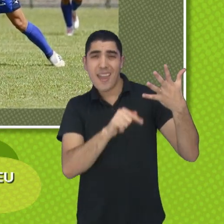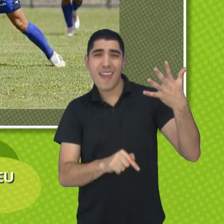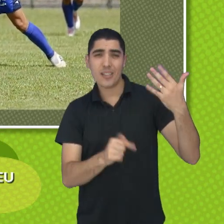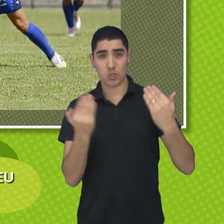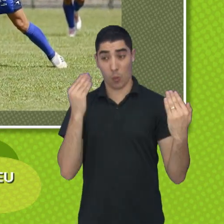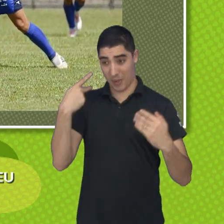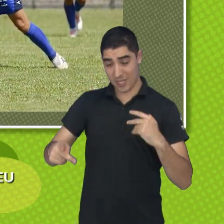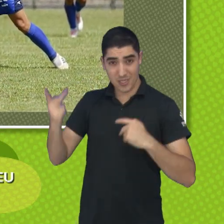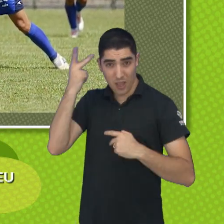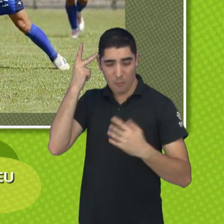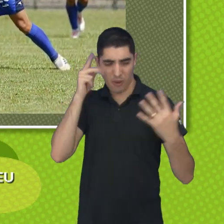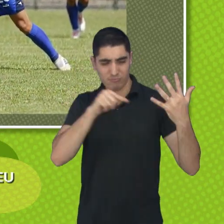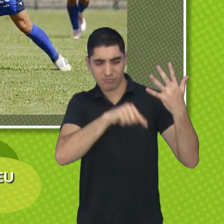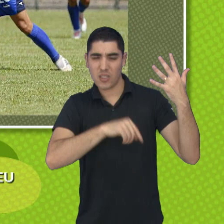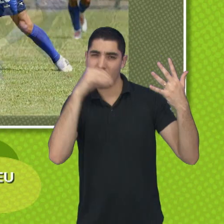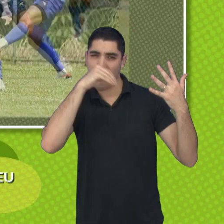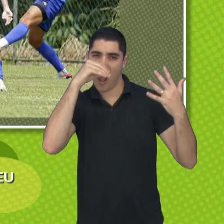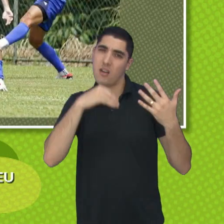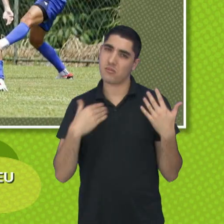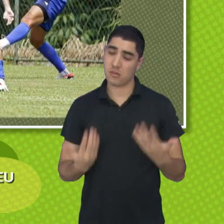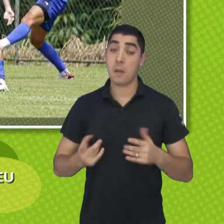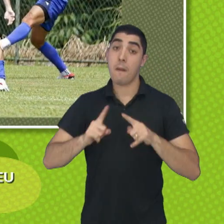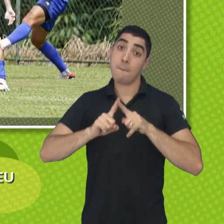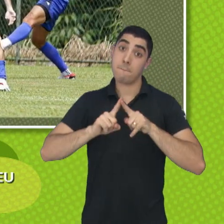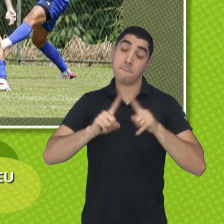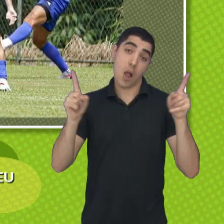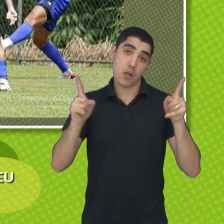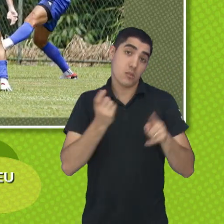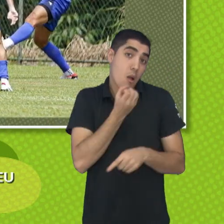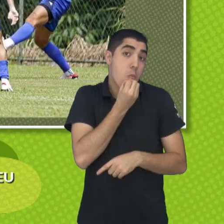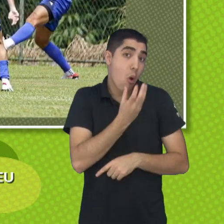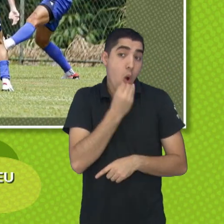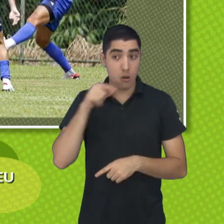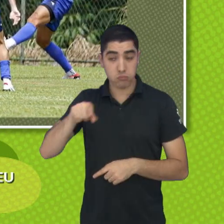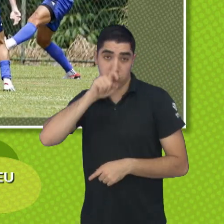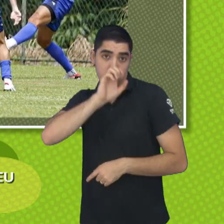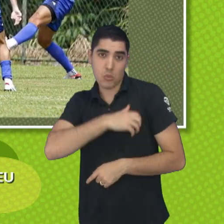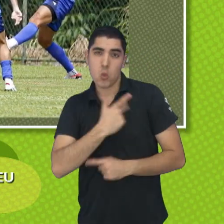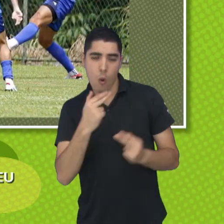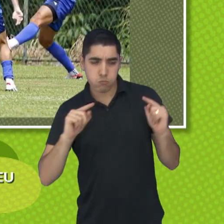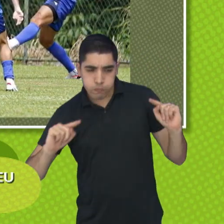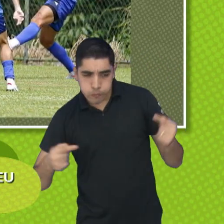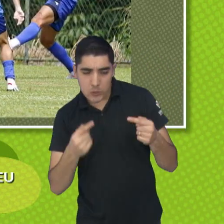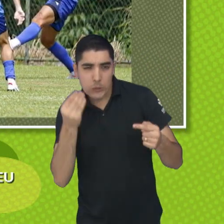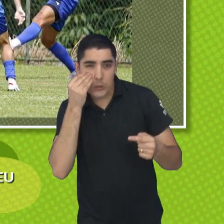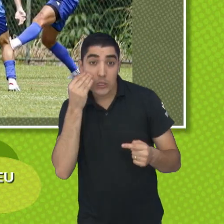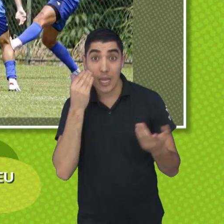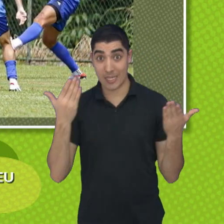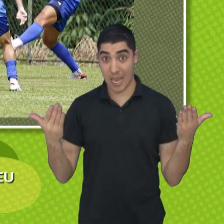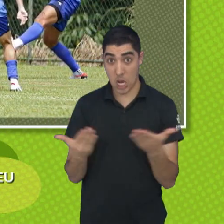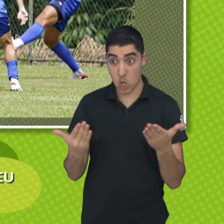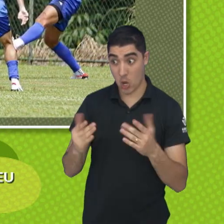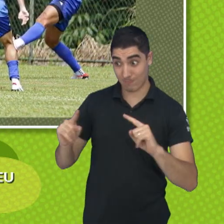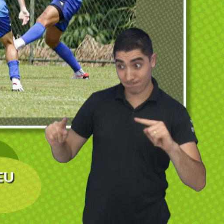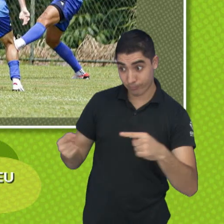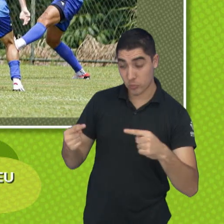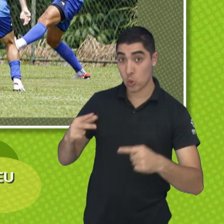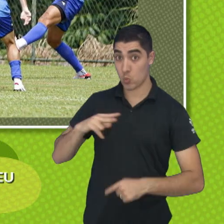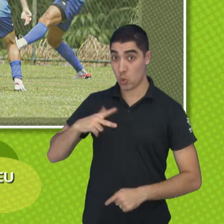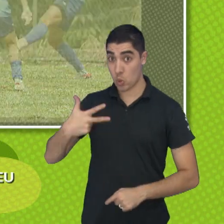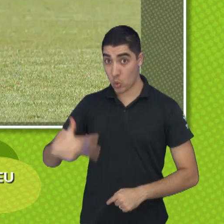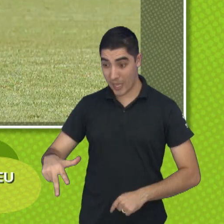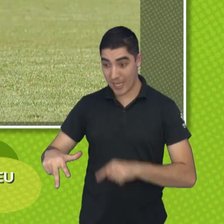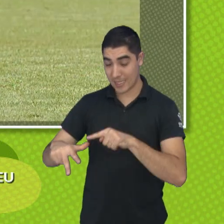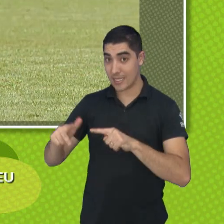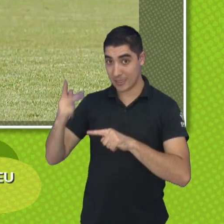Paulista. Mas ainda assim é um bom teste para o time do São José, que agora pega a Portuguesa, que é um time de Série A1. A